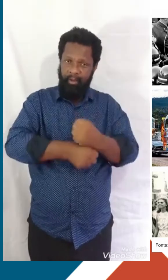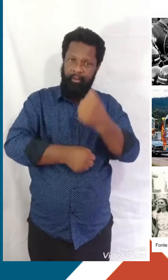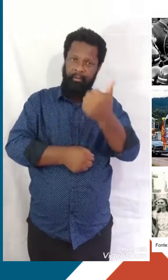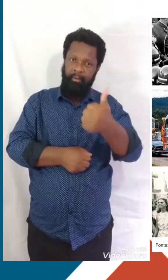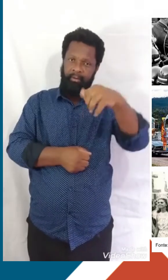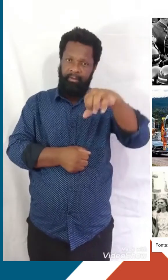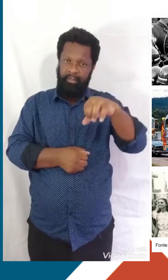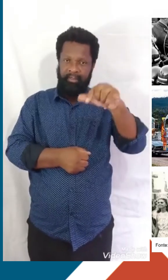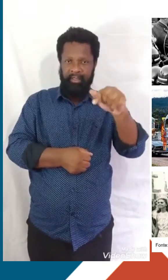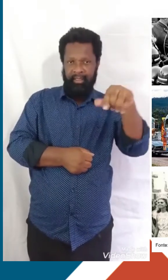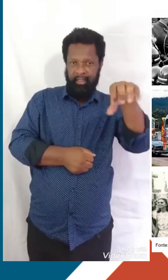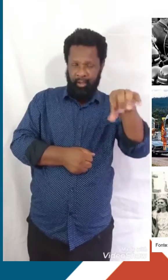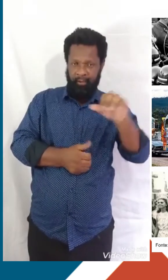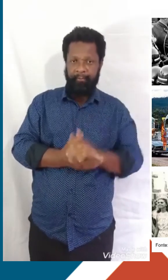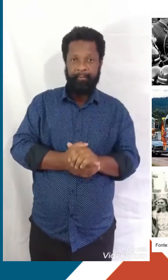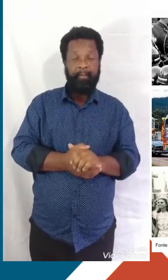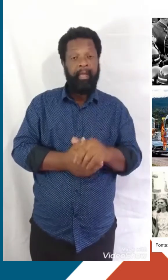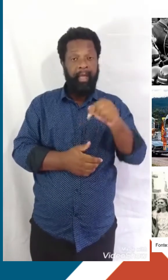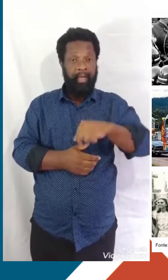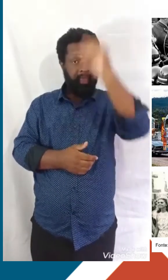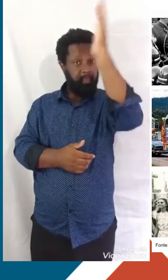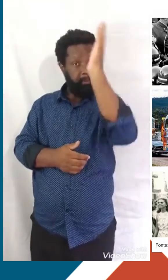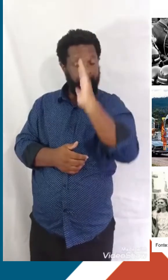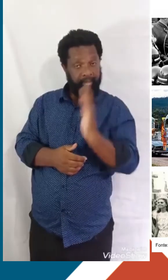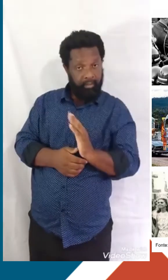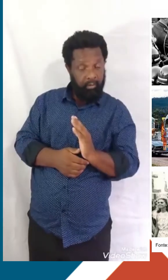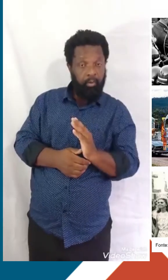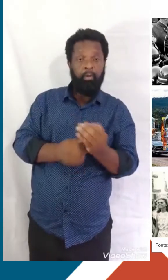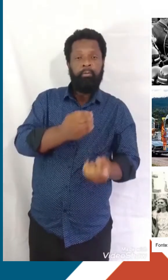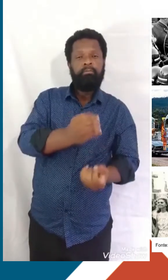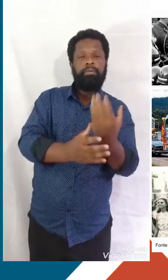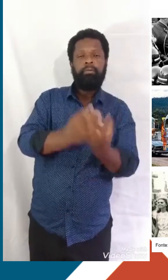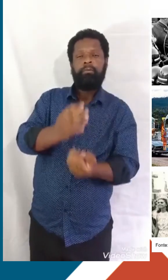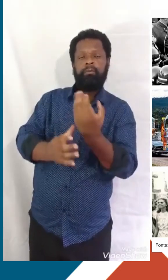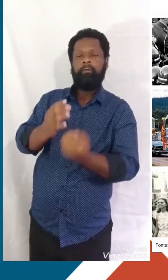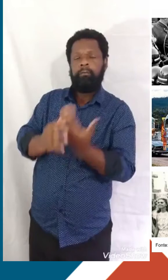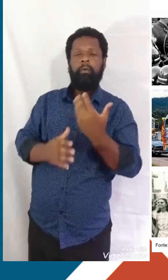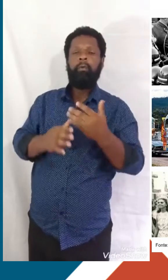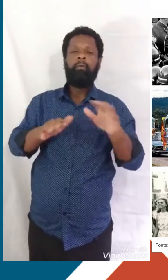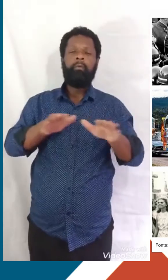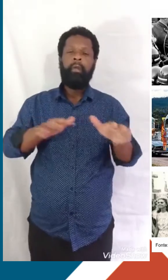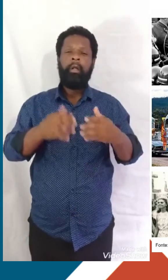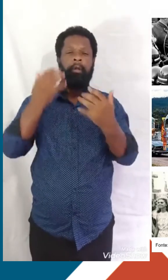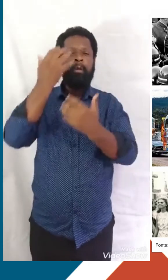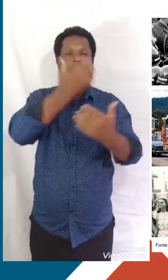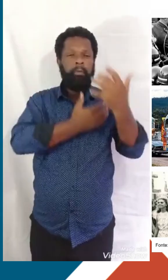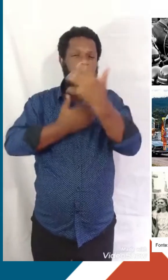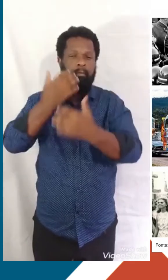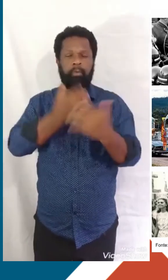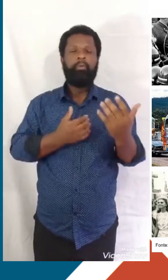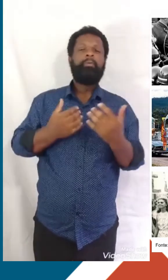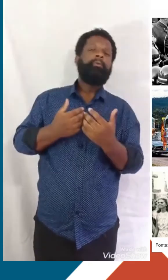No Brasil, surgem nesse momento diversos movimentos artísticos como a bossa nova, o rock,